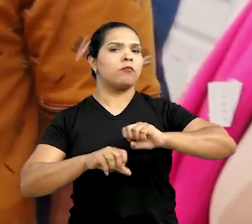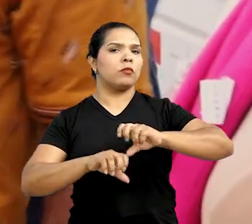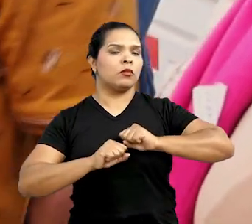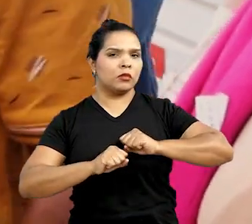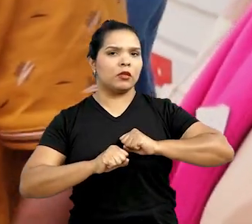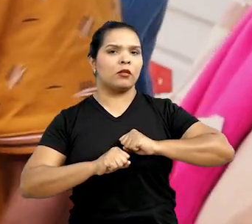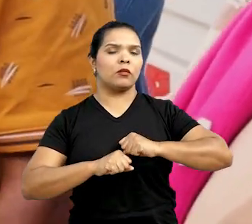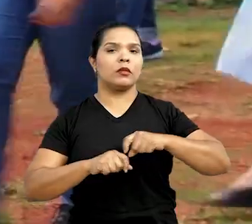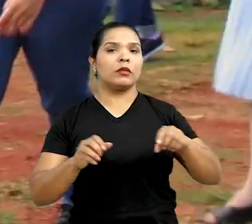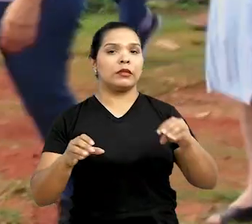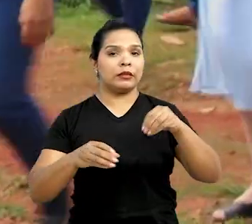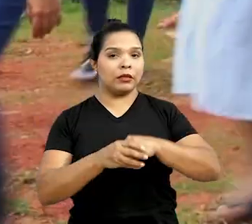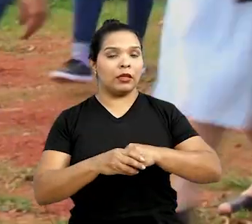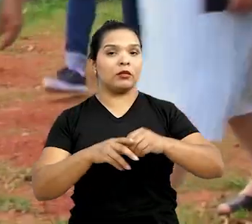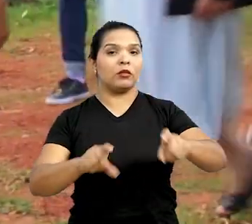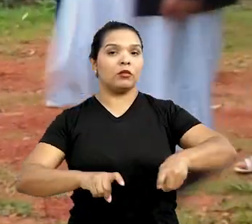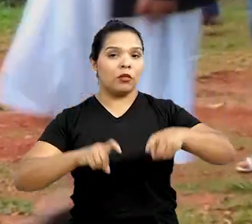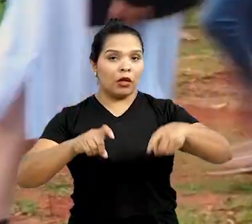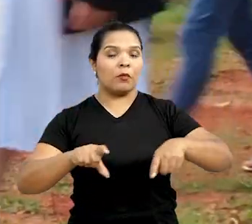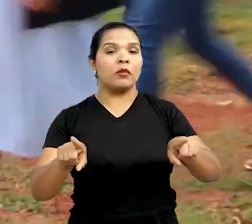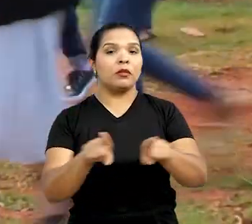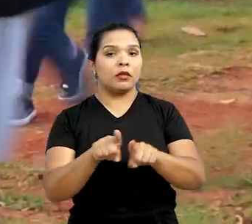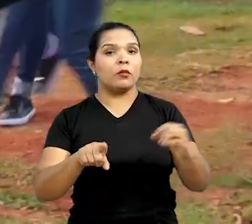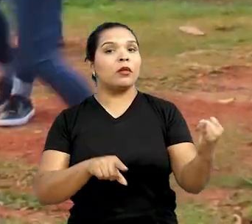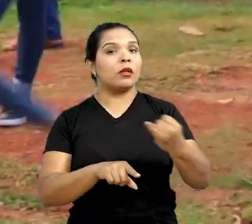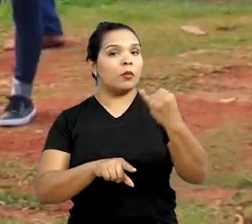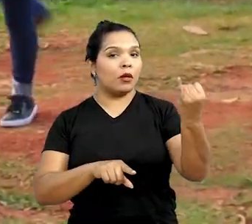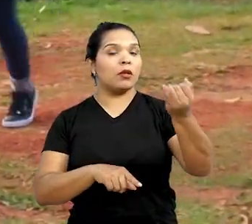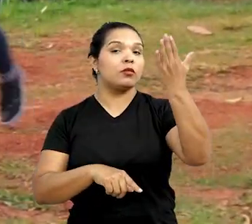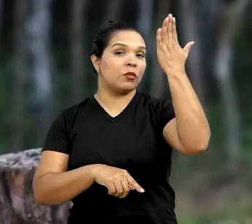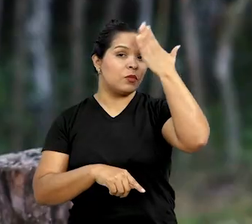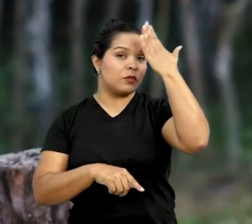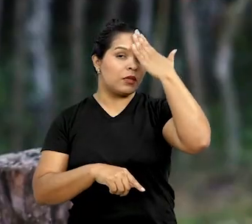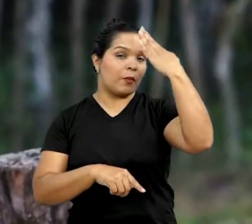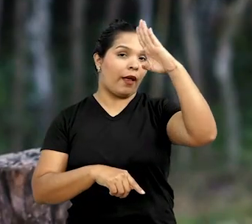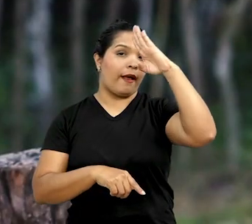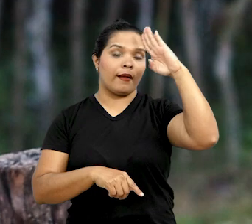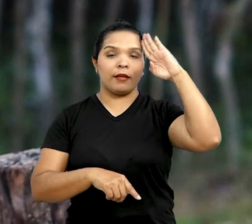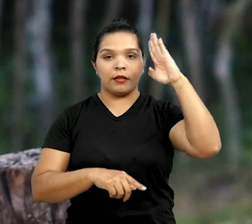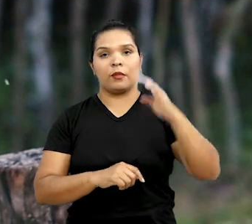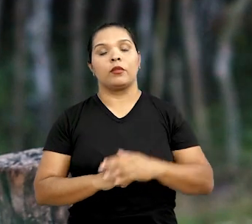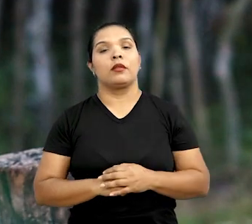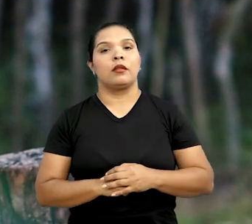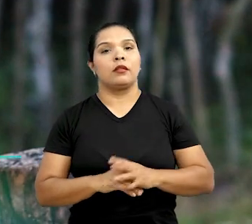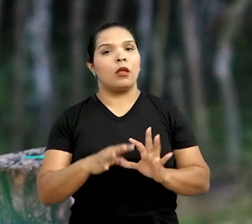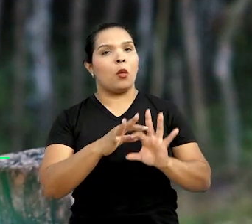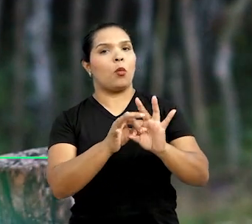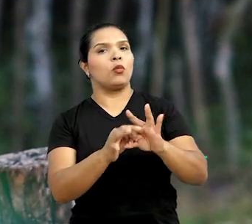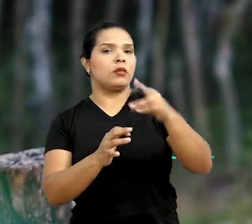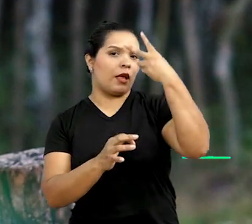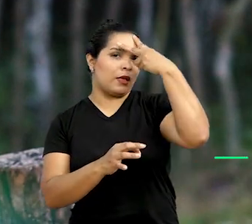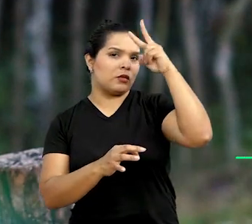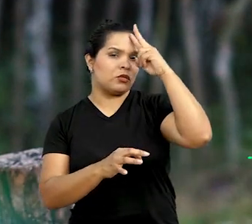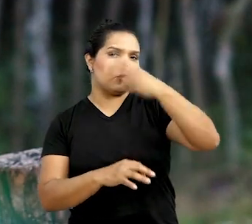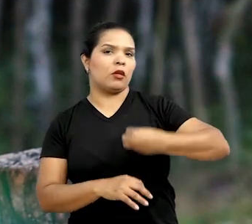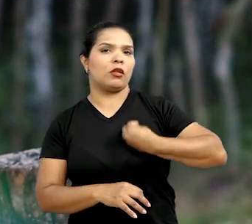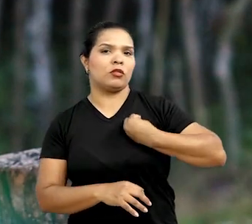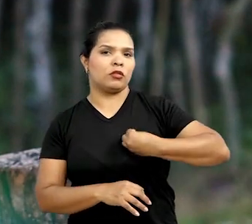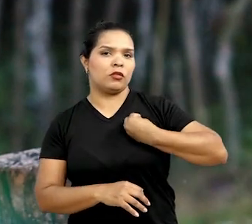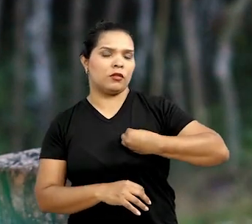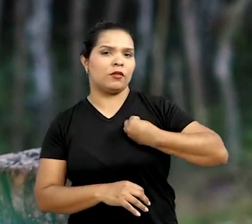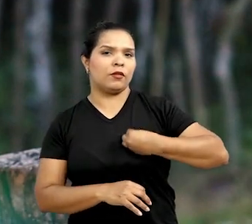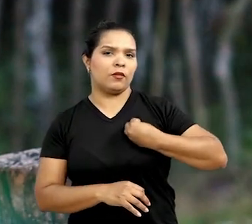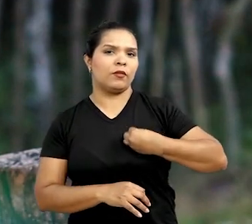experiência no trabalho no campo é tão importante quanto o saber acadêmico. Na minha história de vida, eu já